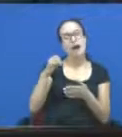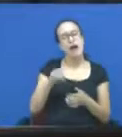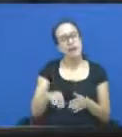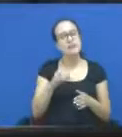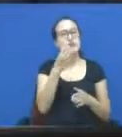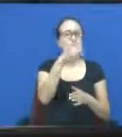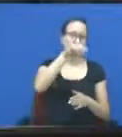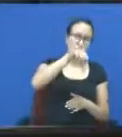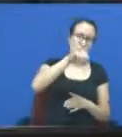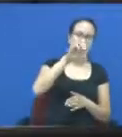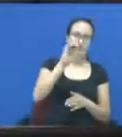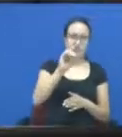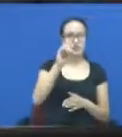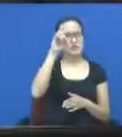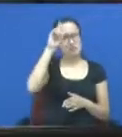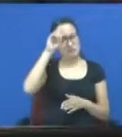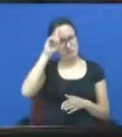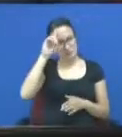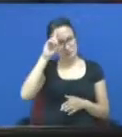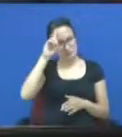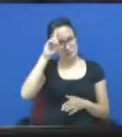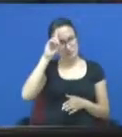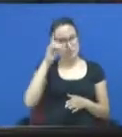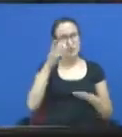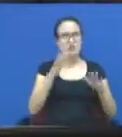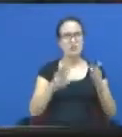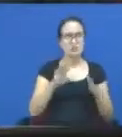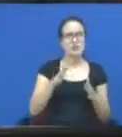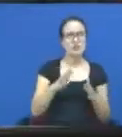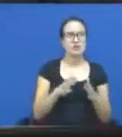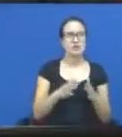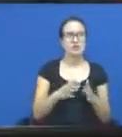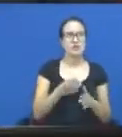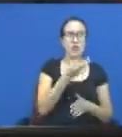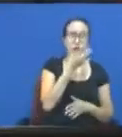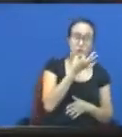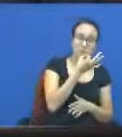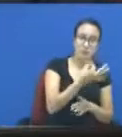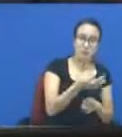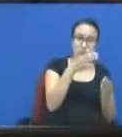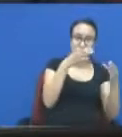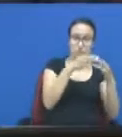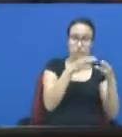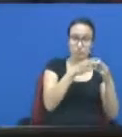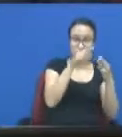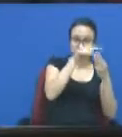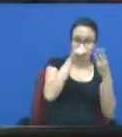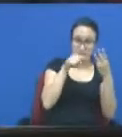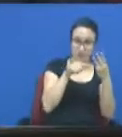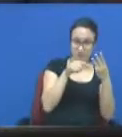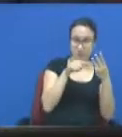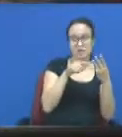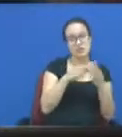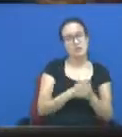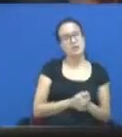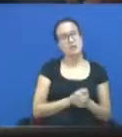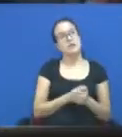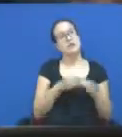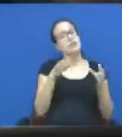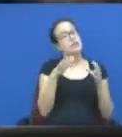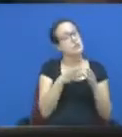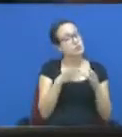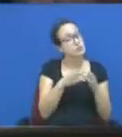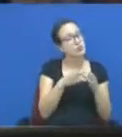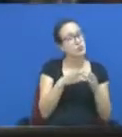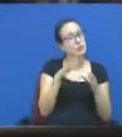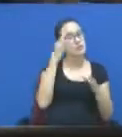Ética, isto vai depender da opinião, do julgamento da comissão. Caso a comissão entenda por uma punição